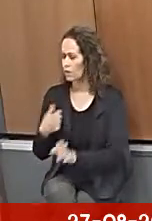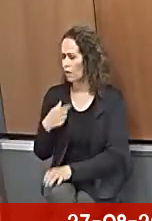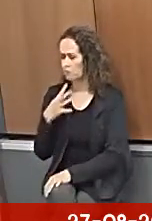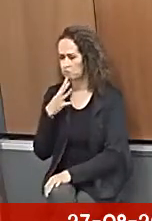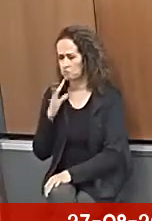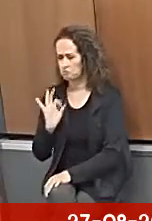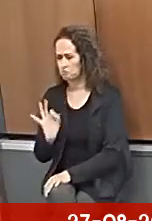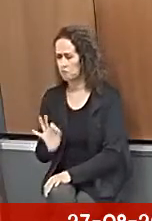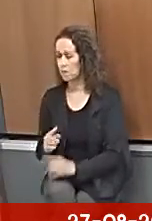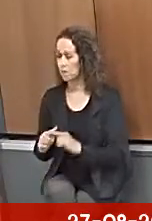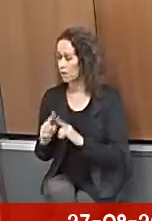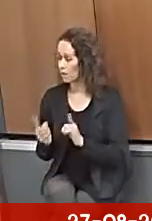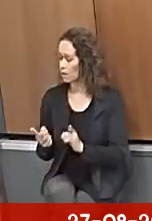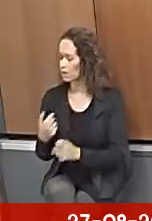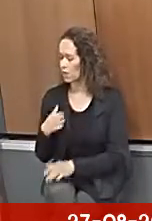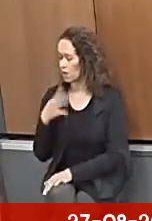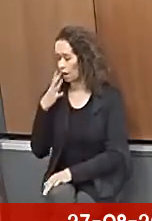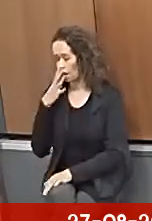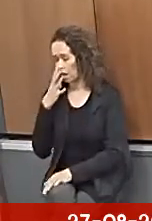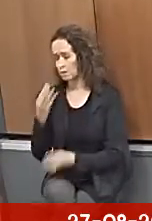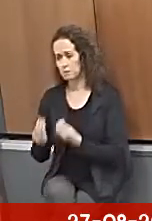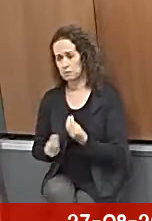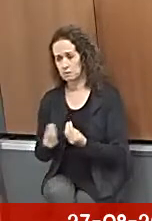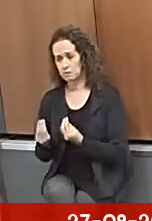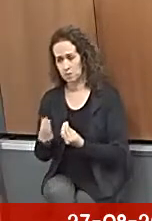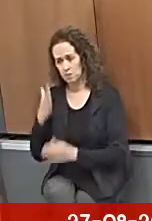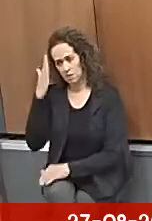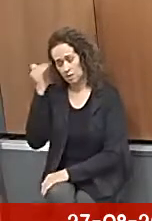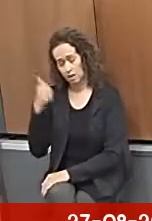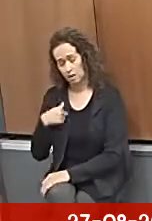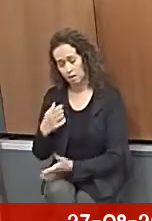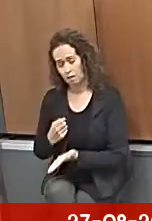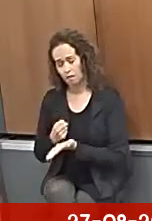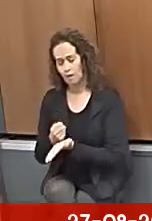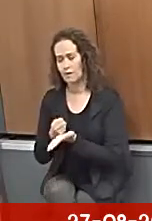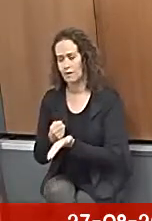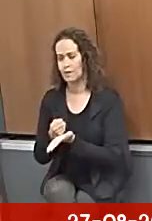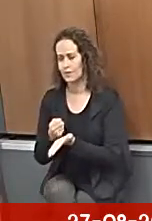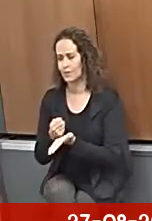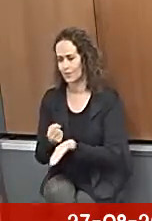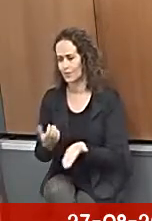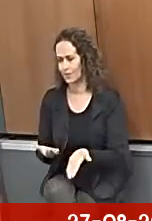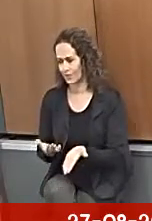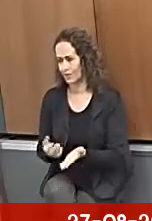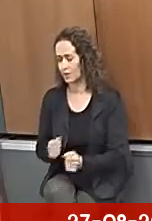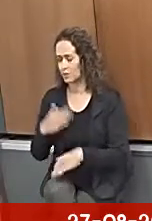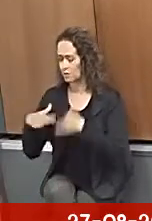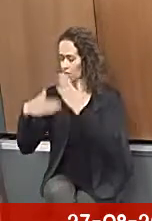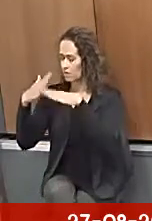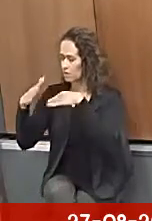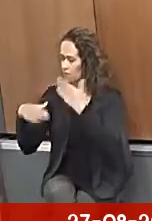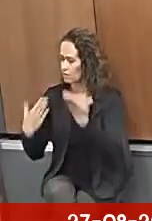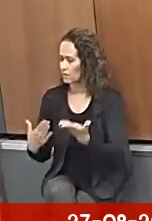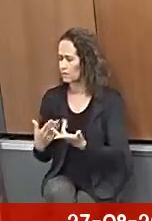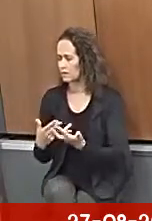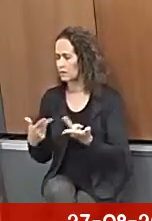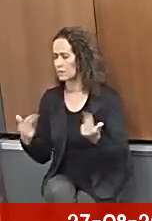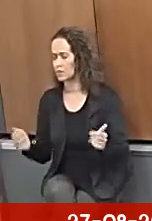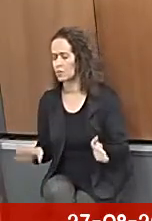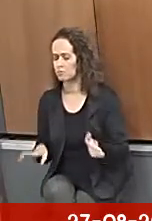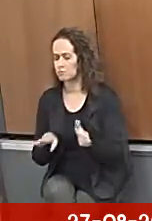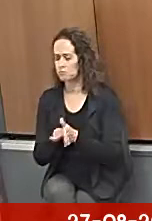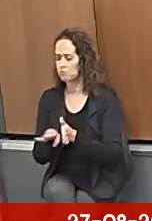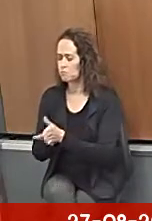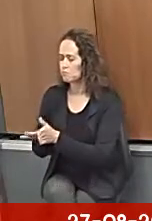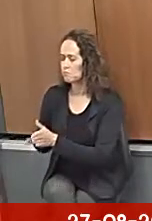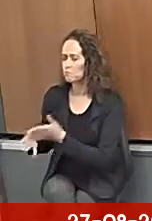mas estou perplexo de saber que dessa forma e quero contribuir para a gente desenvolver a alguém a gente discutiu a questão dos terminais que